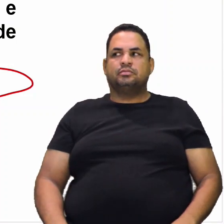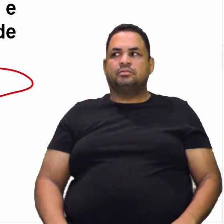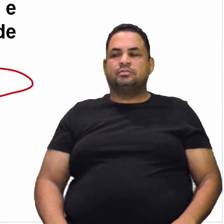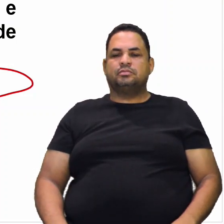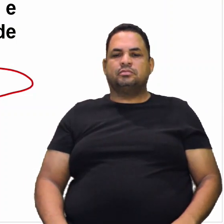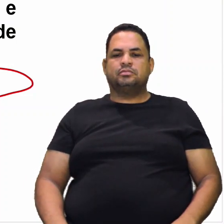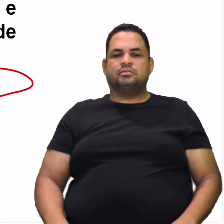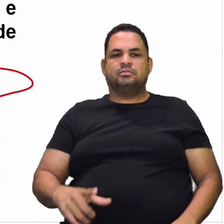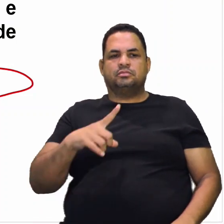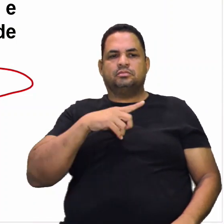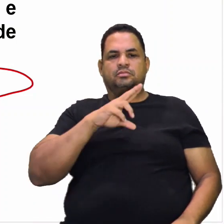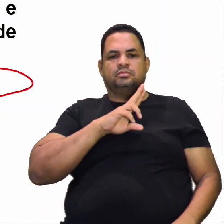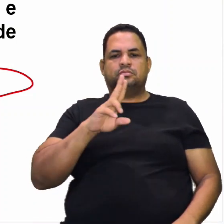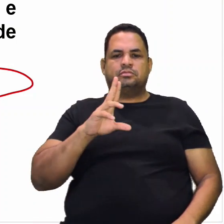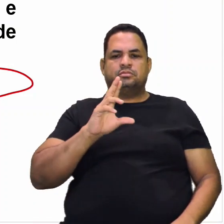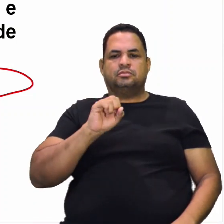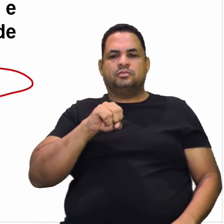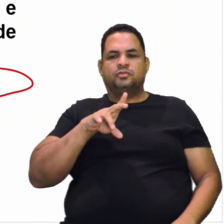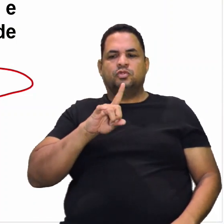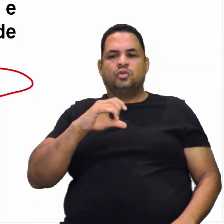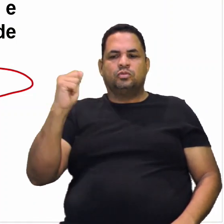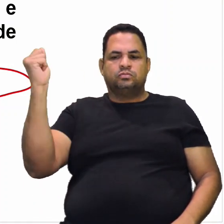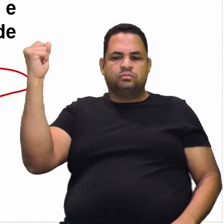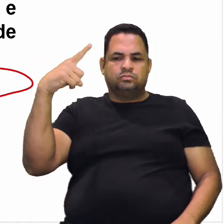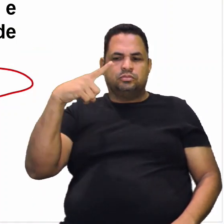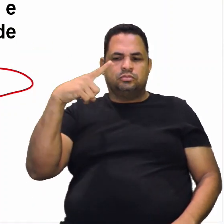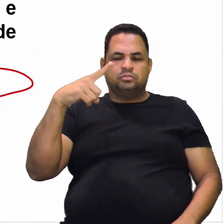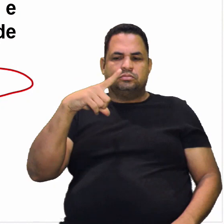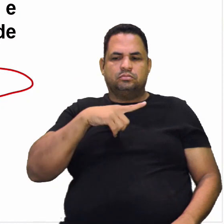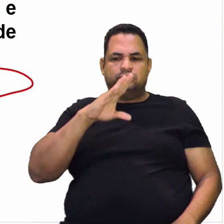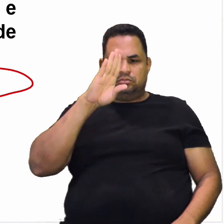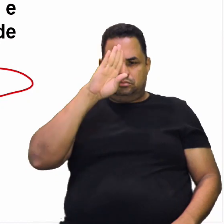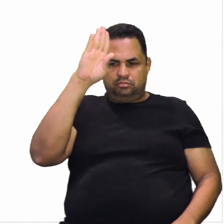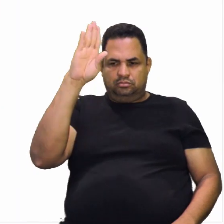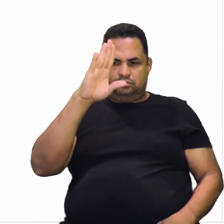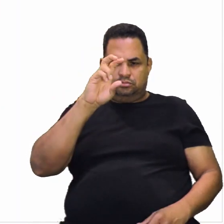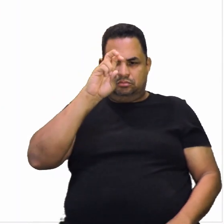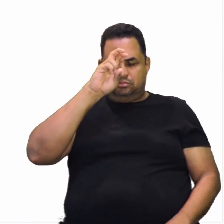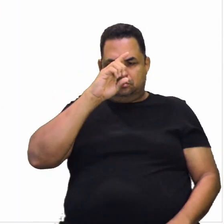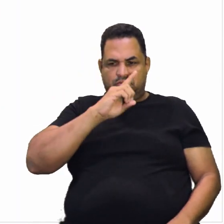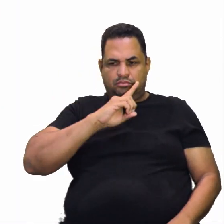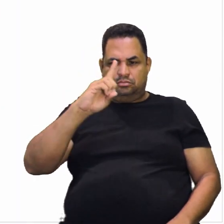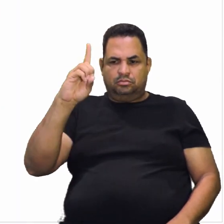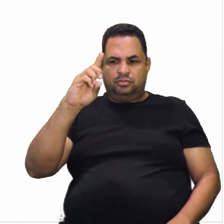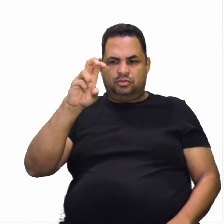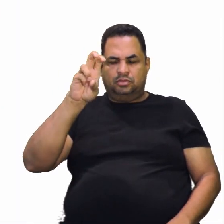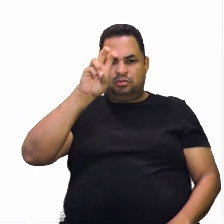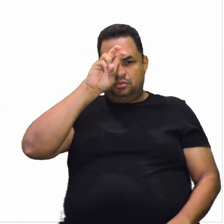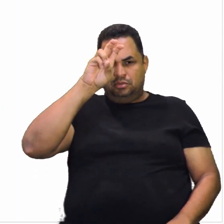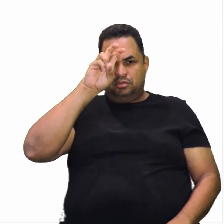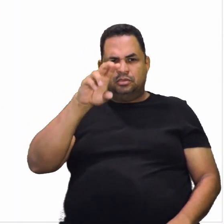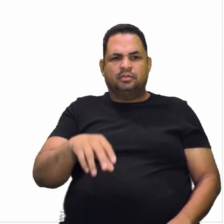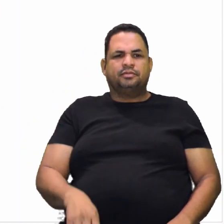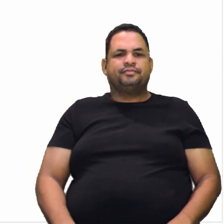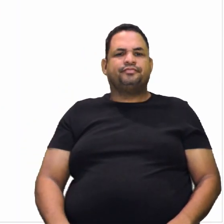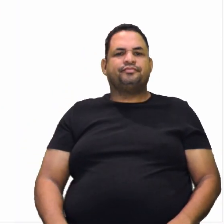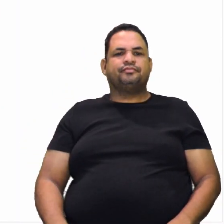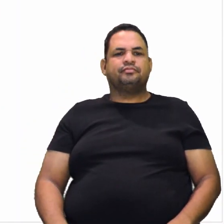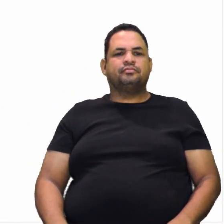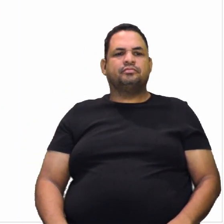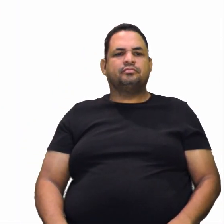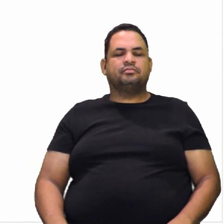recebeu o nome de Sol e era o principal deus do Egito. Eu estou falando de quem, alunos? Eu